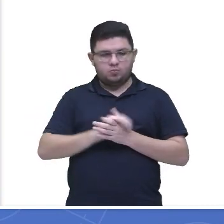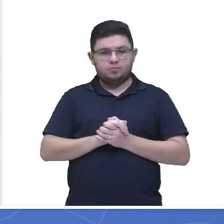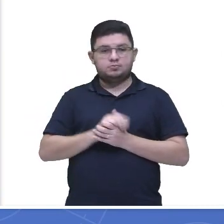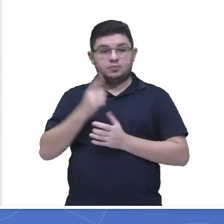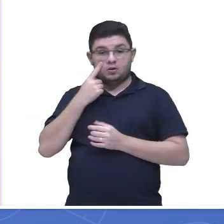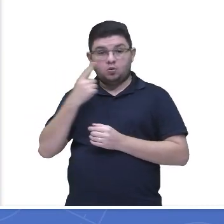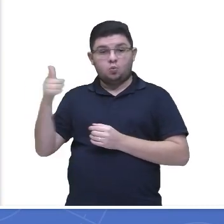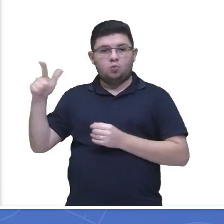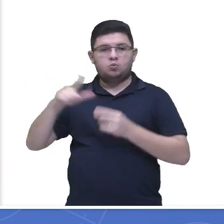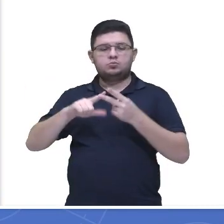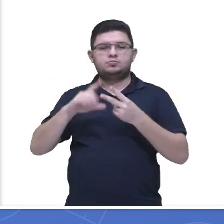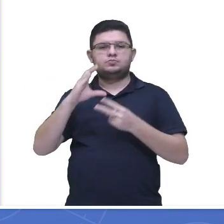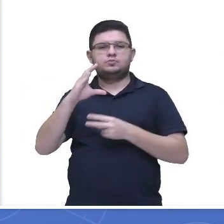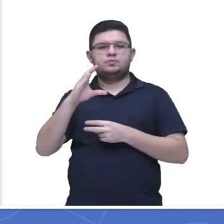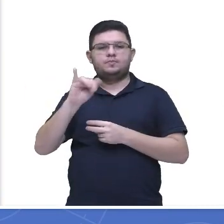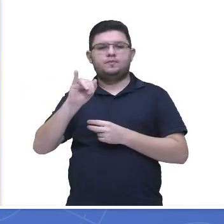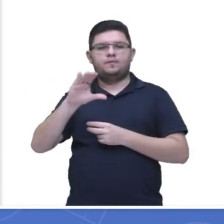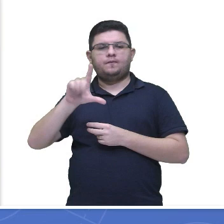Ciclano.